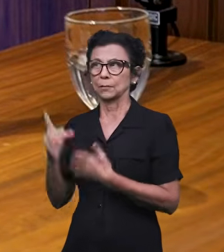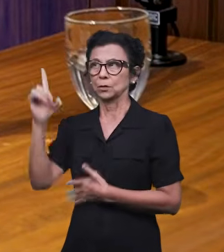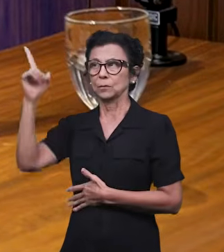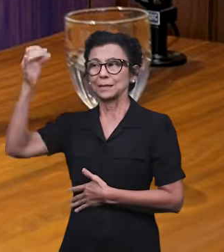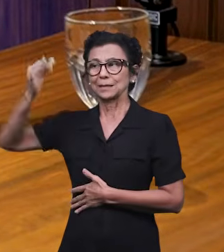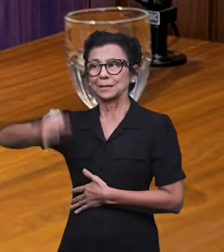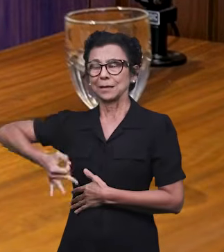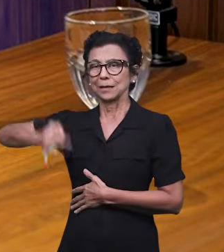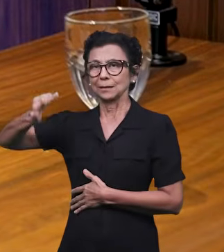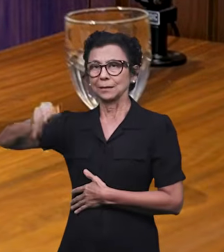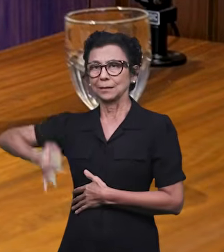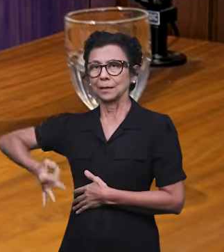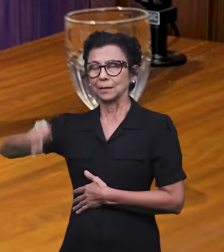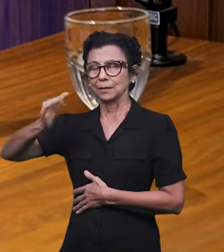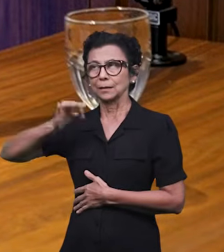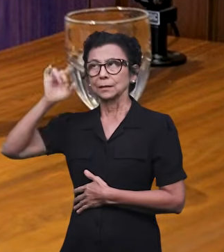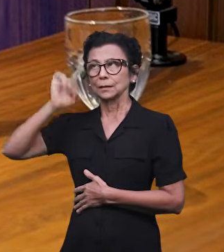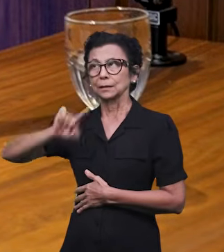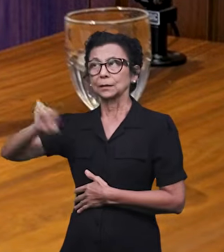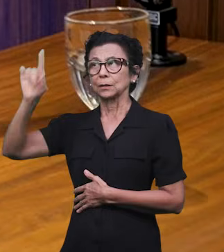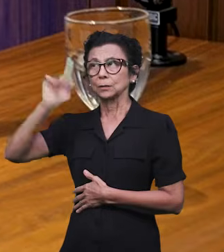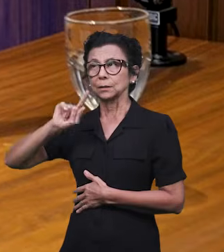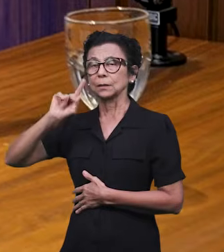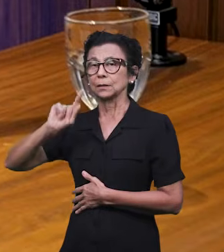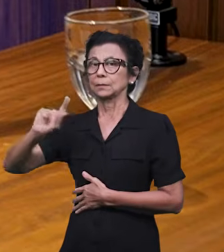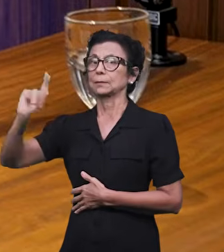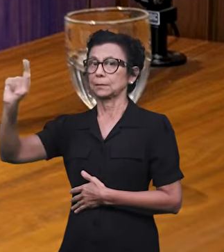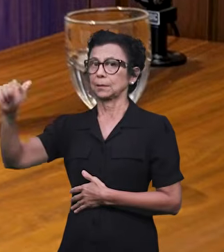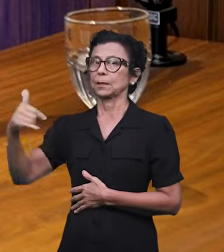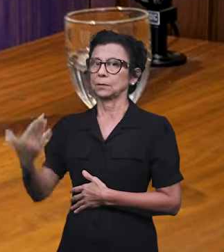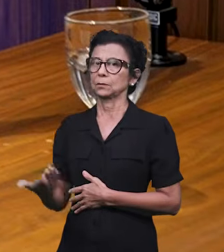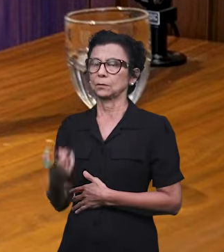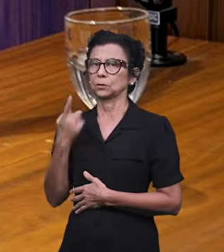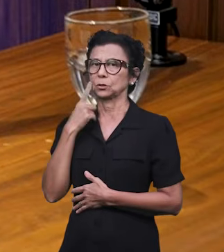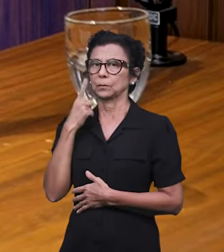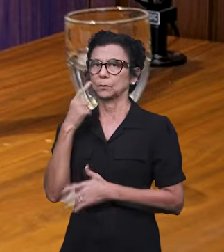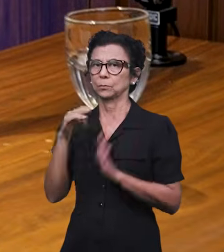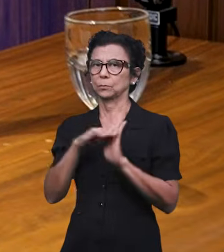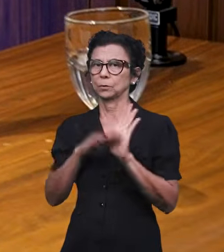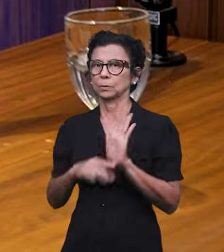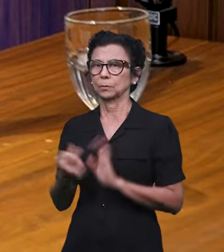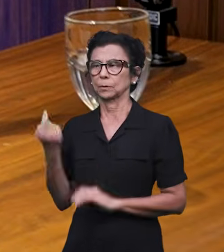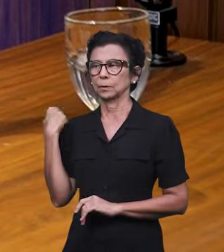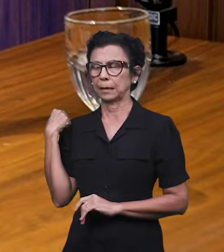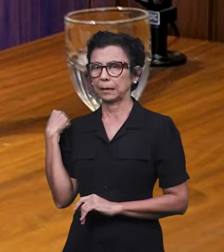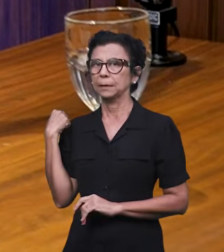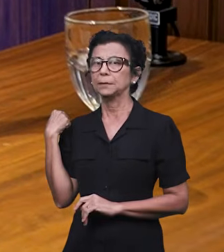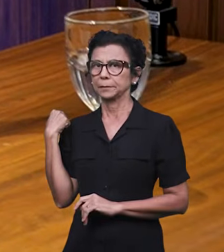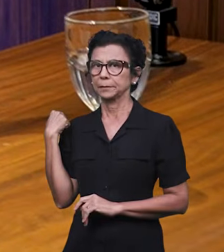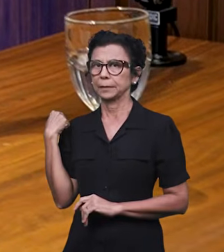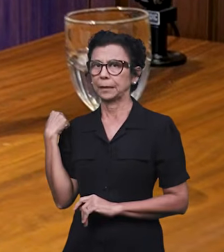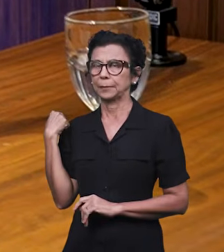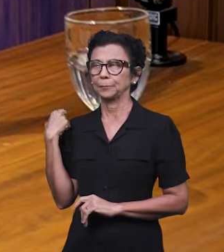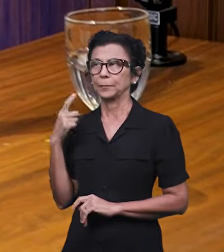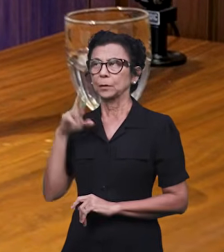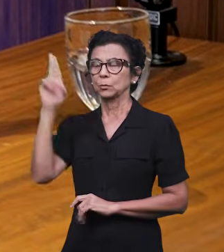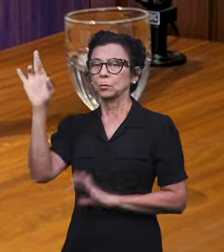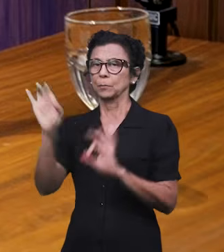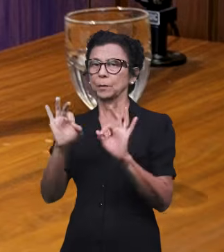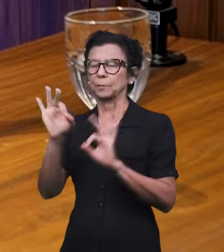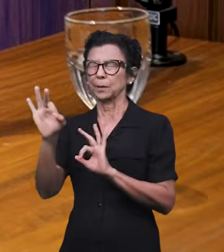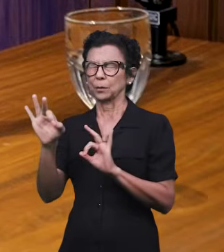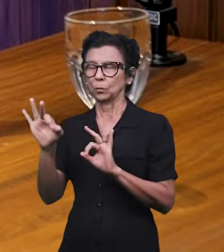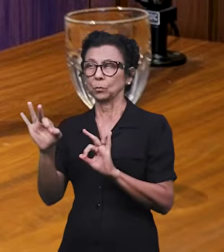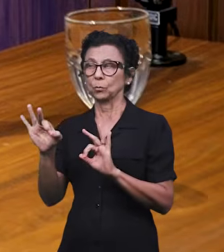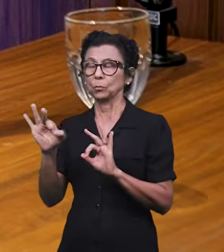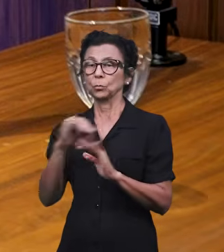construiu, ele é eterno, que nós vimos até nos episódios anteriores, né, aquilo que o Senhor fez, que tem um